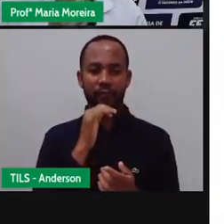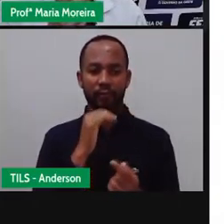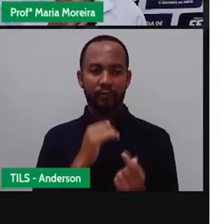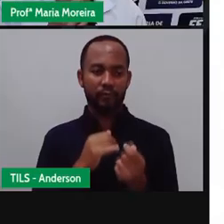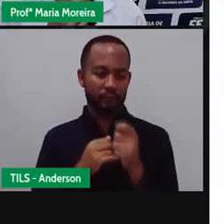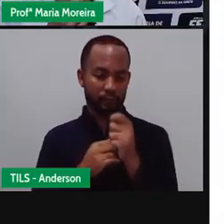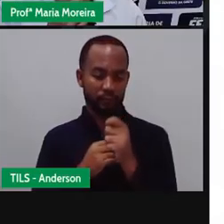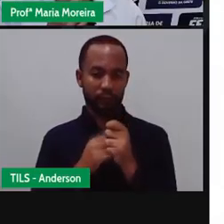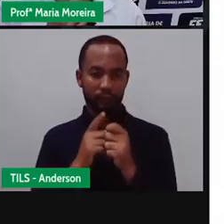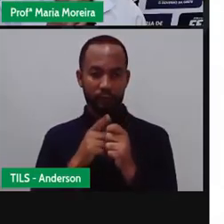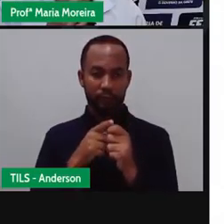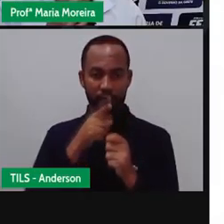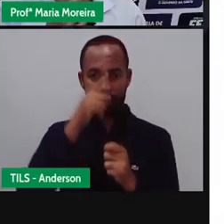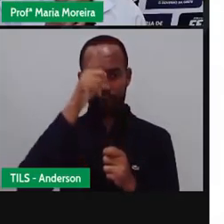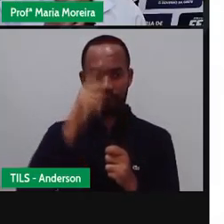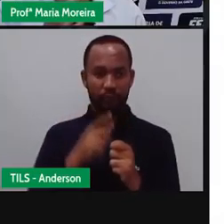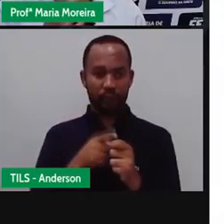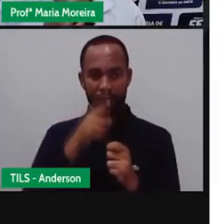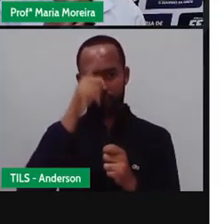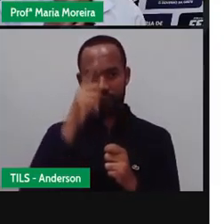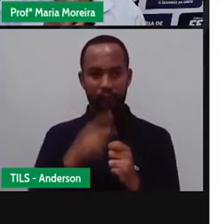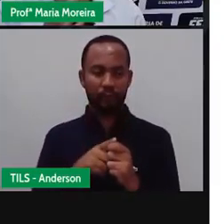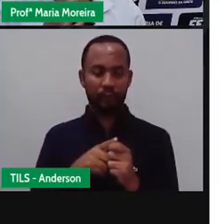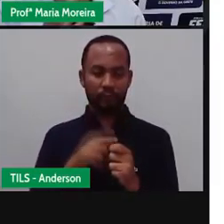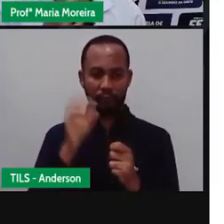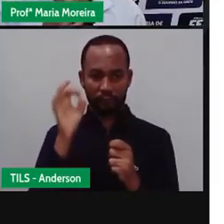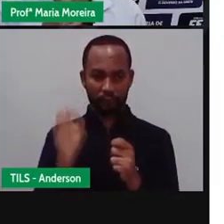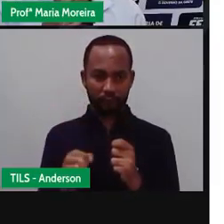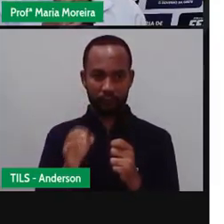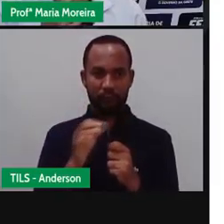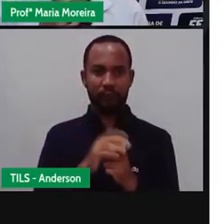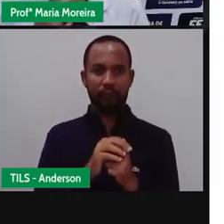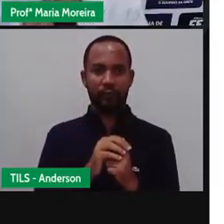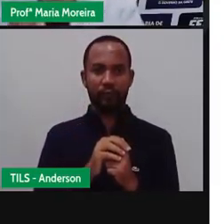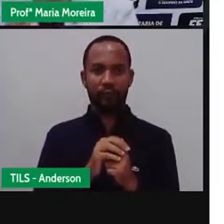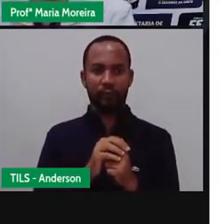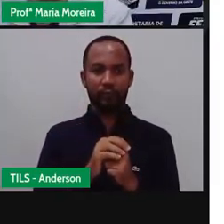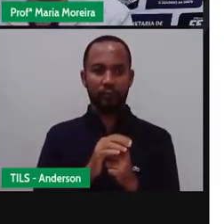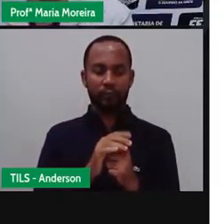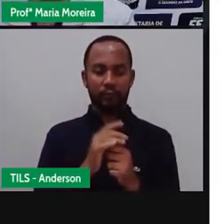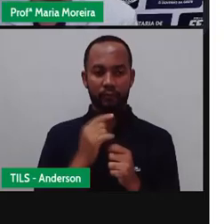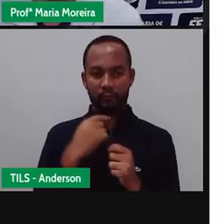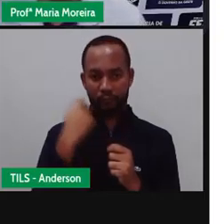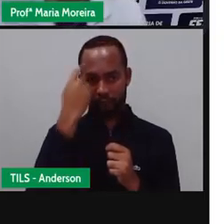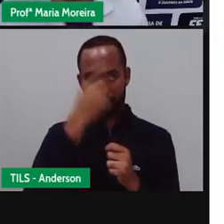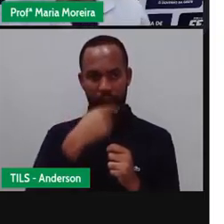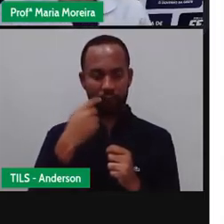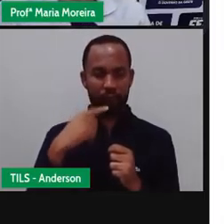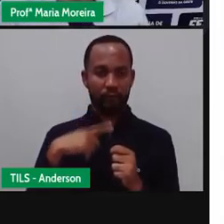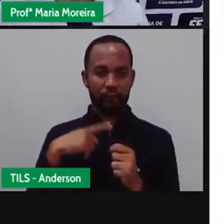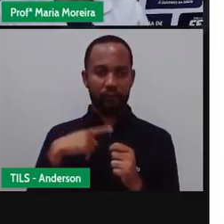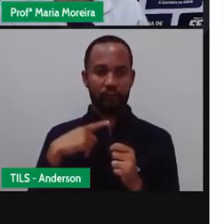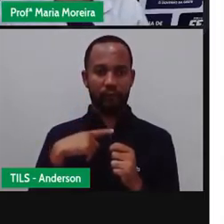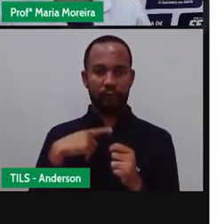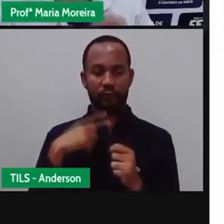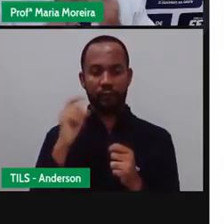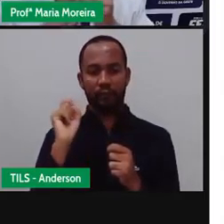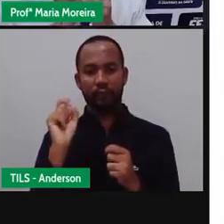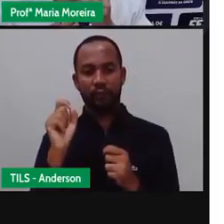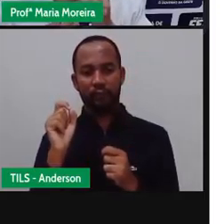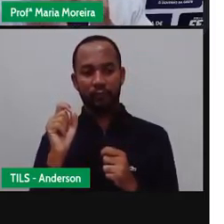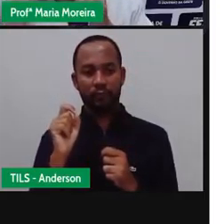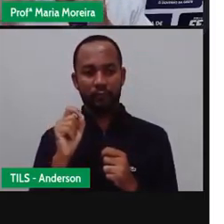aqui no meio, né, do rosto dela, certo? O rosto humano, ele tem simetria bilateral. O que